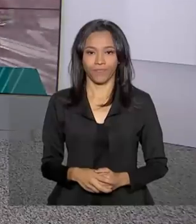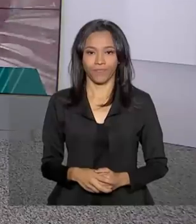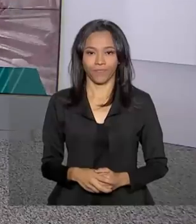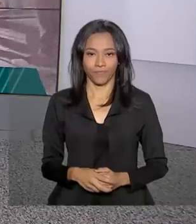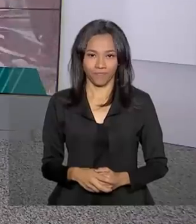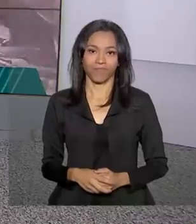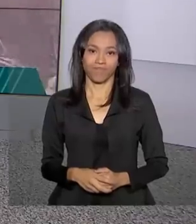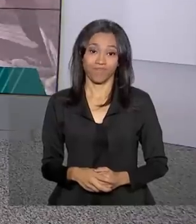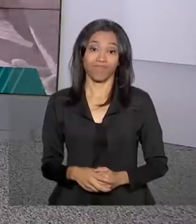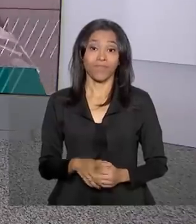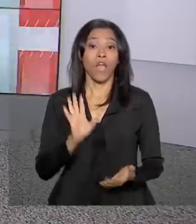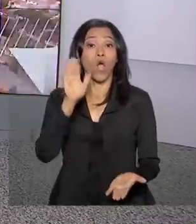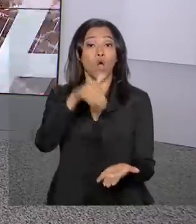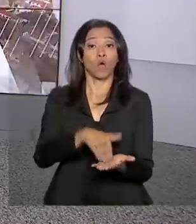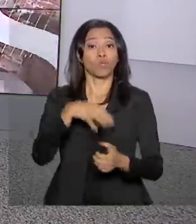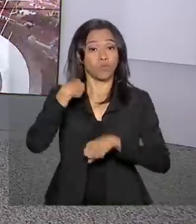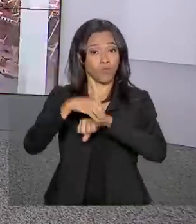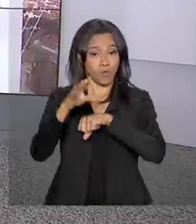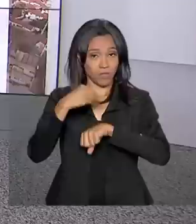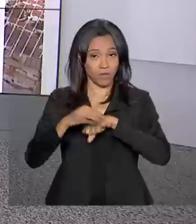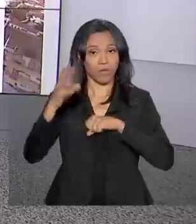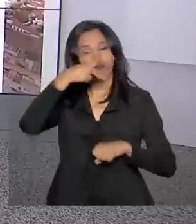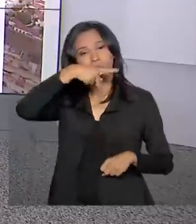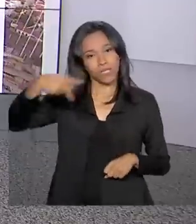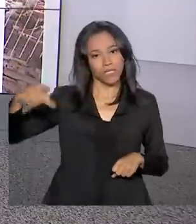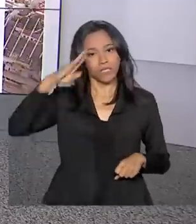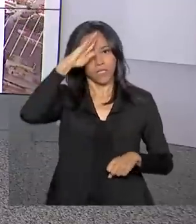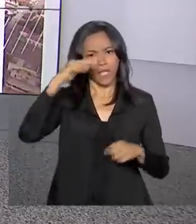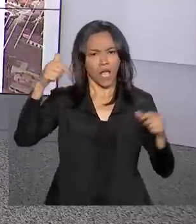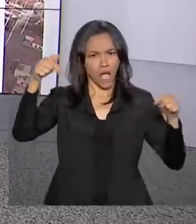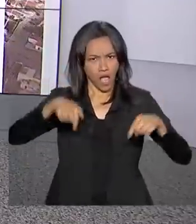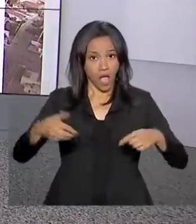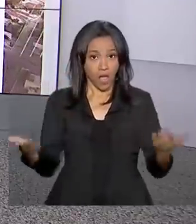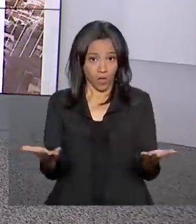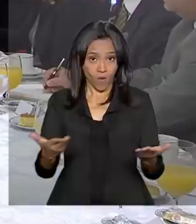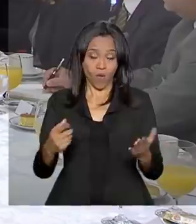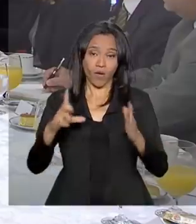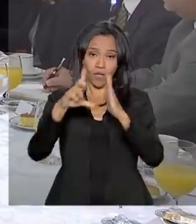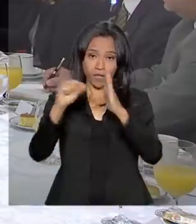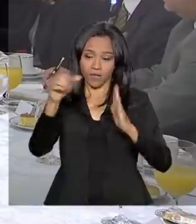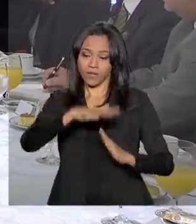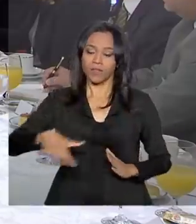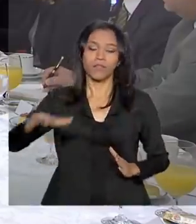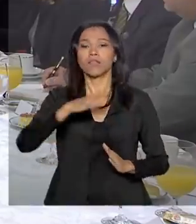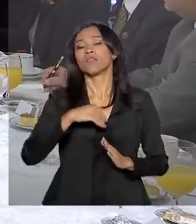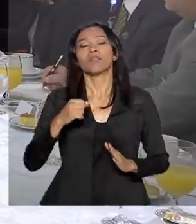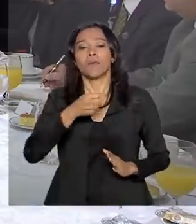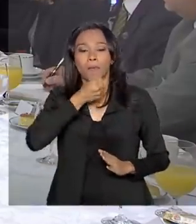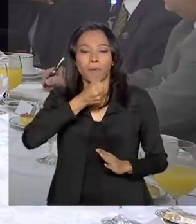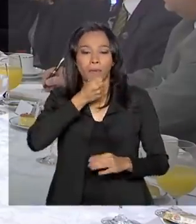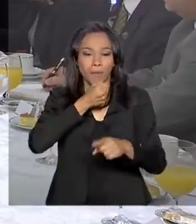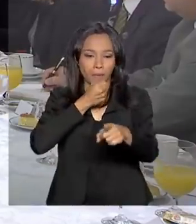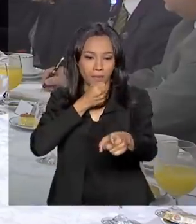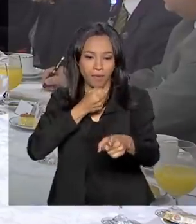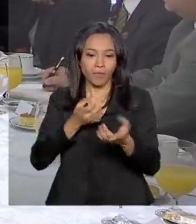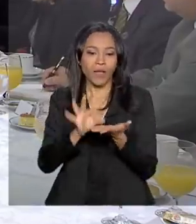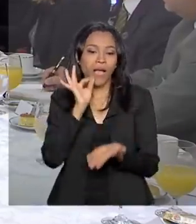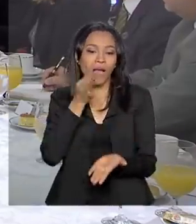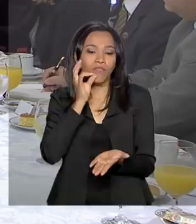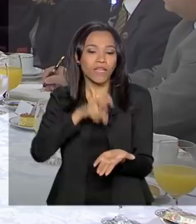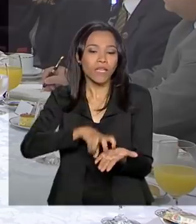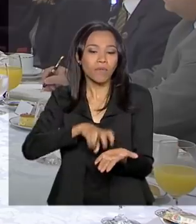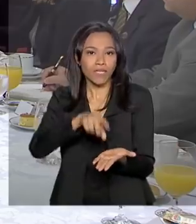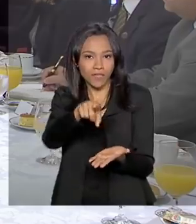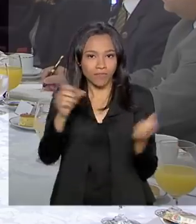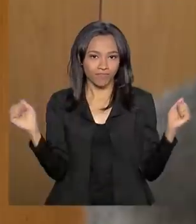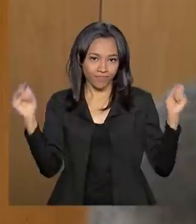É isso aí. Bem, uma última notícia. O presidente Jair Bolsonaro recebeu agora no Palácio do Planalto jornalistas brasileiros para um café da manhã. Esses